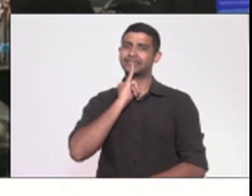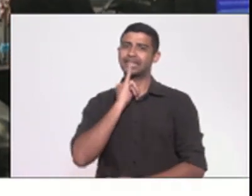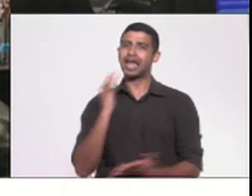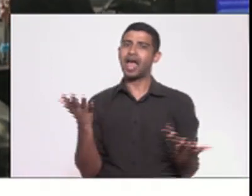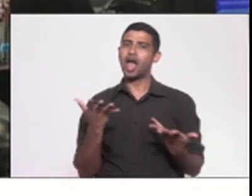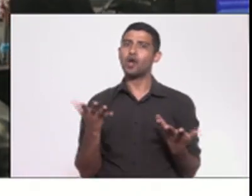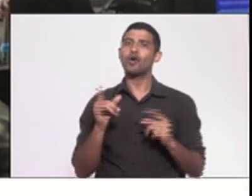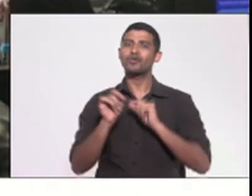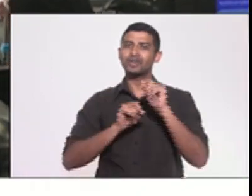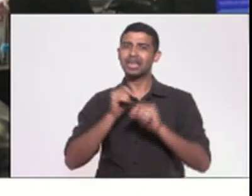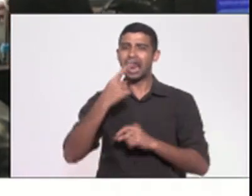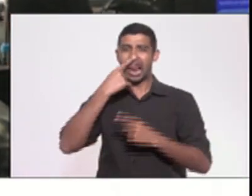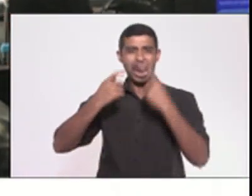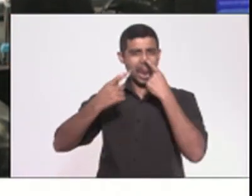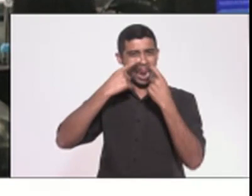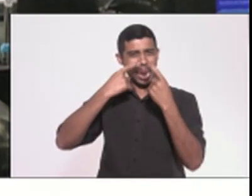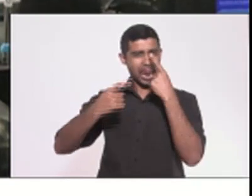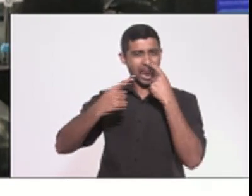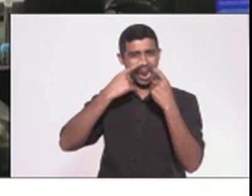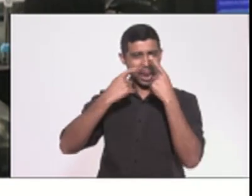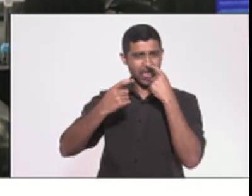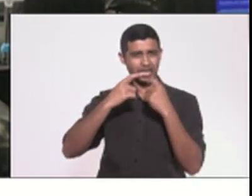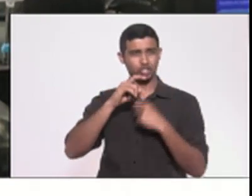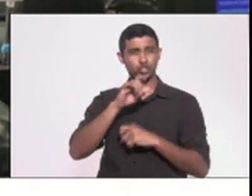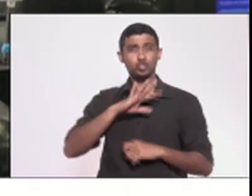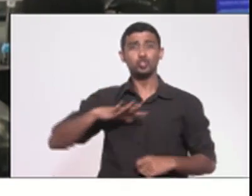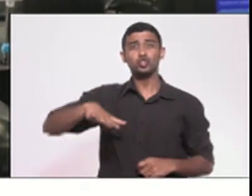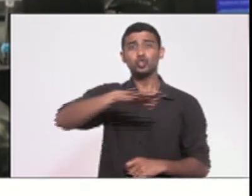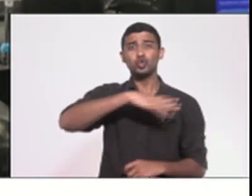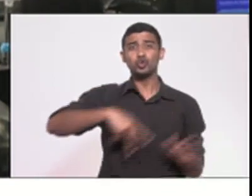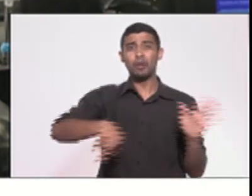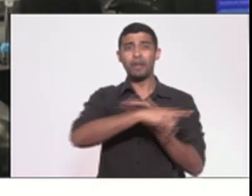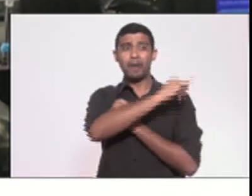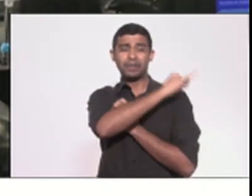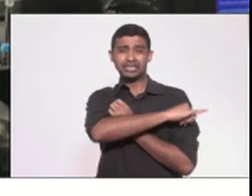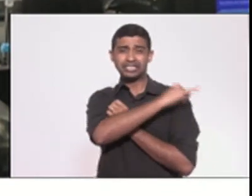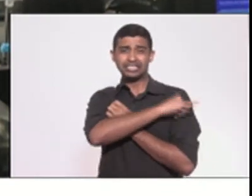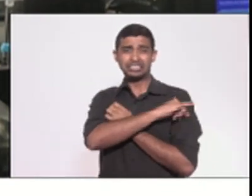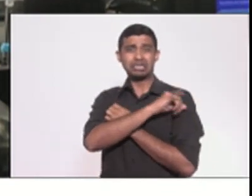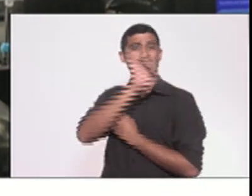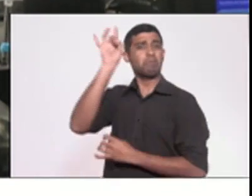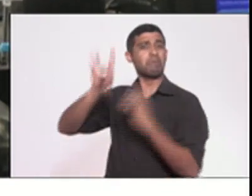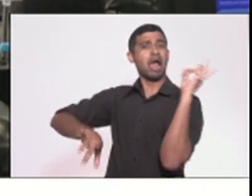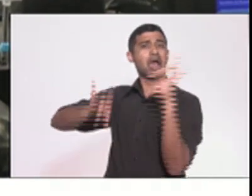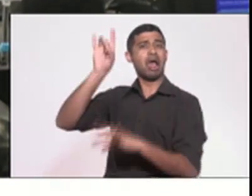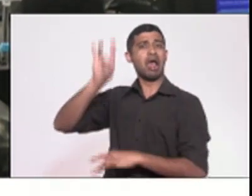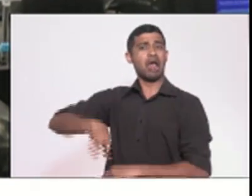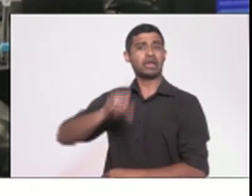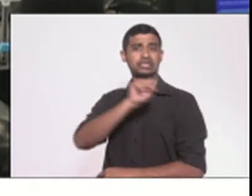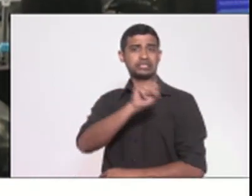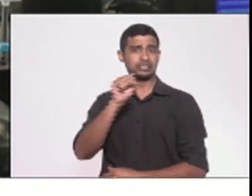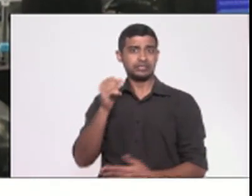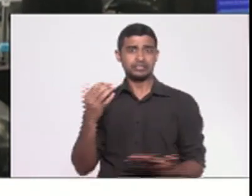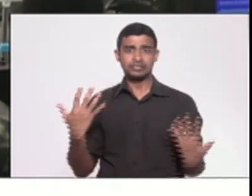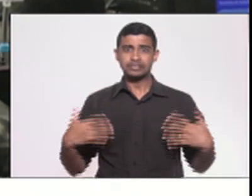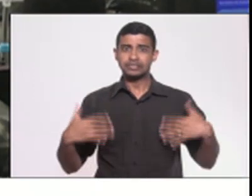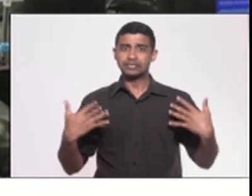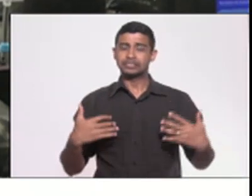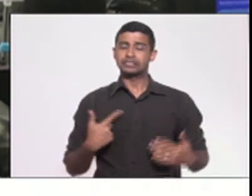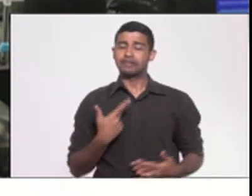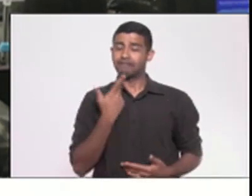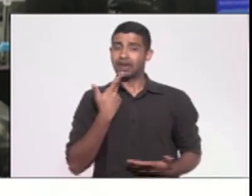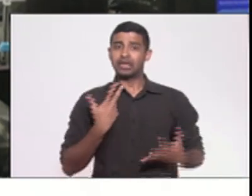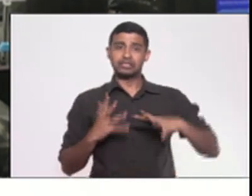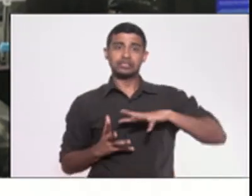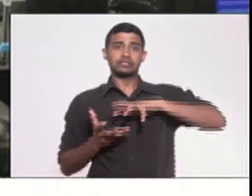indo todo o lixo do Rio de Janeiro, está indo para Seropédica. E isso é um contrassenso quando se fala em sustentabilidade.